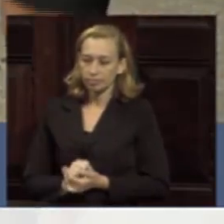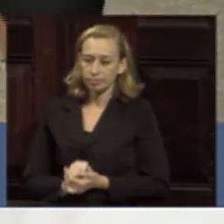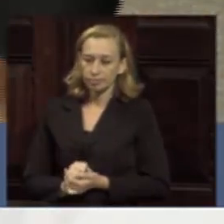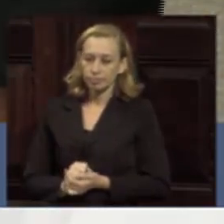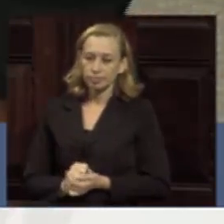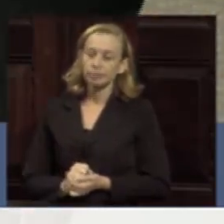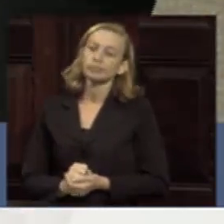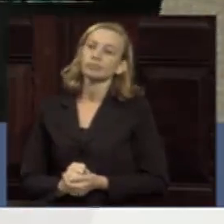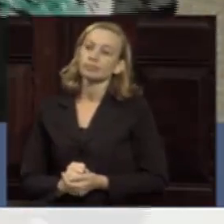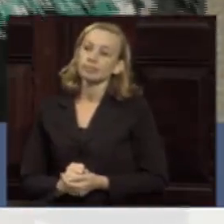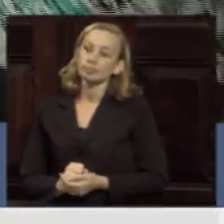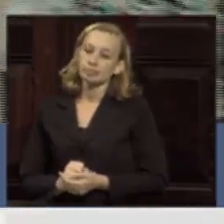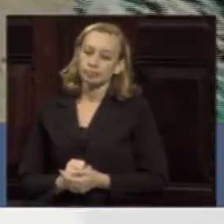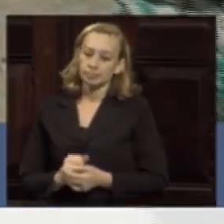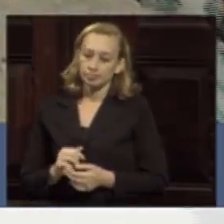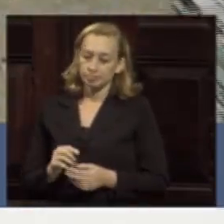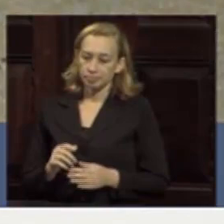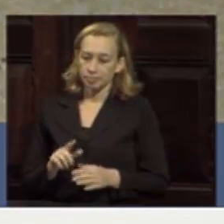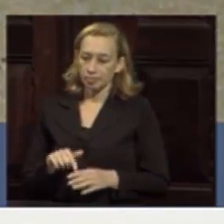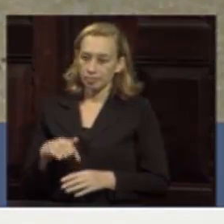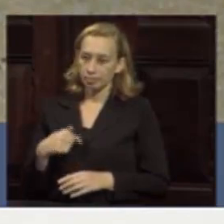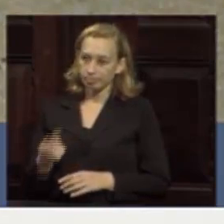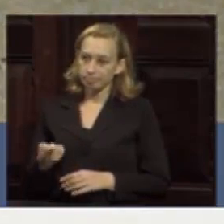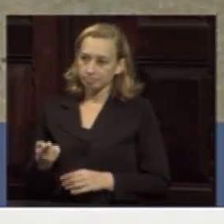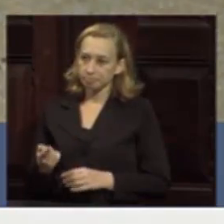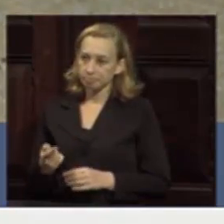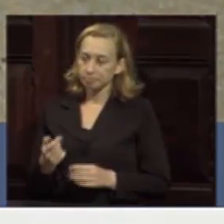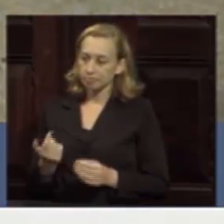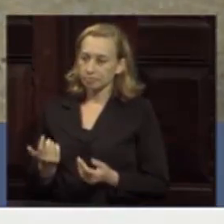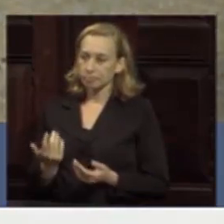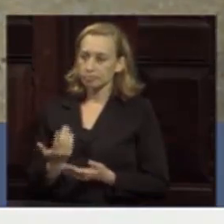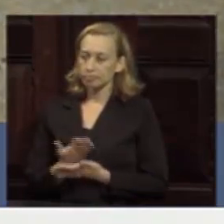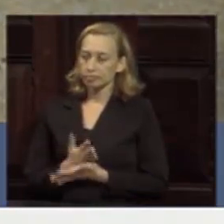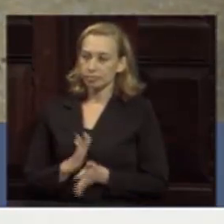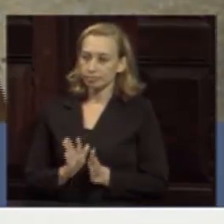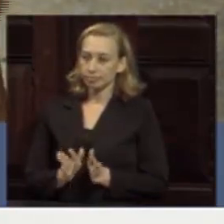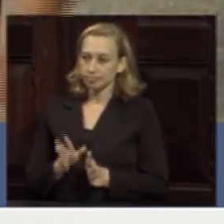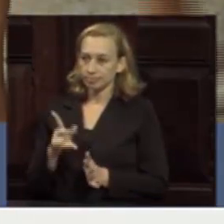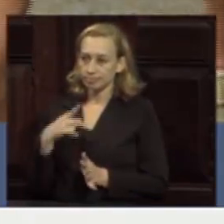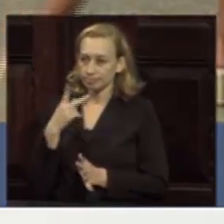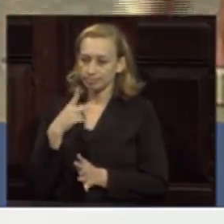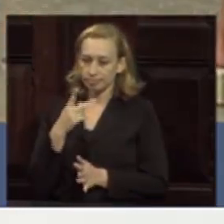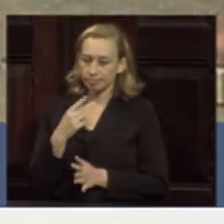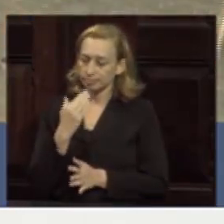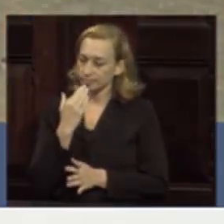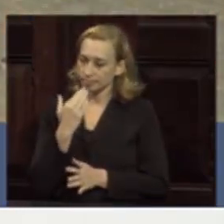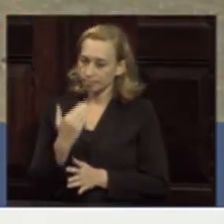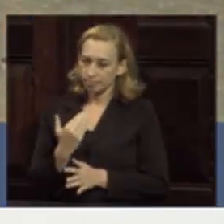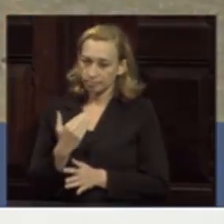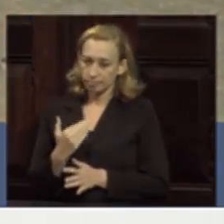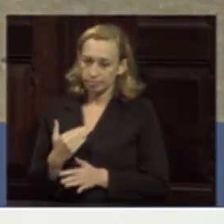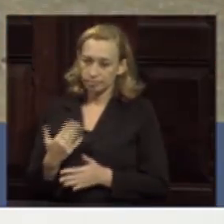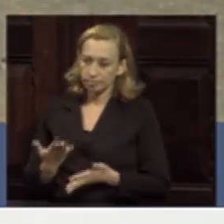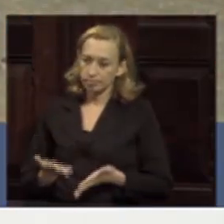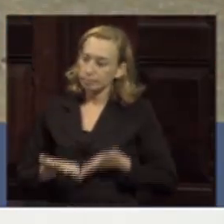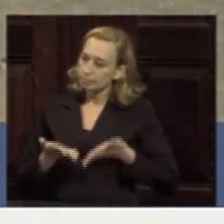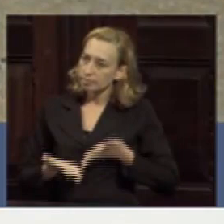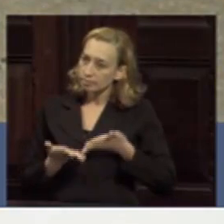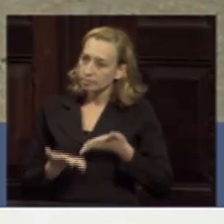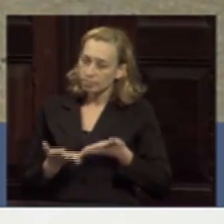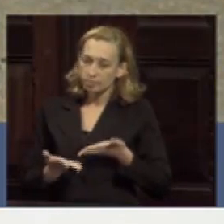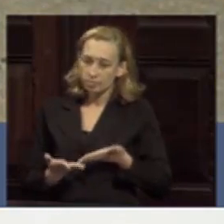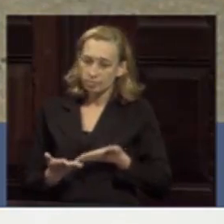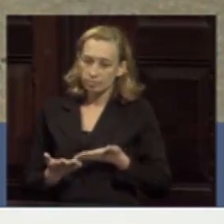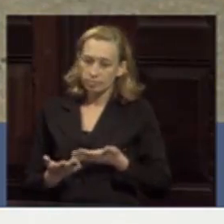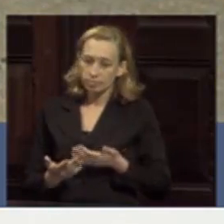esteja sugerindo às entidades representativas dos servidores que mobilizem o seu corpo jurídico, no